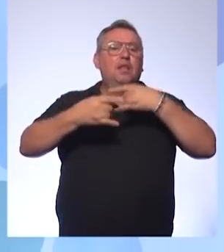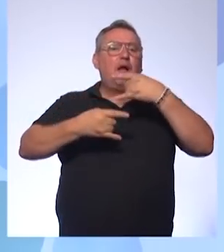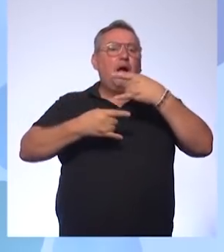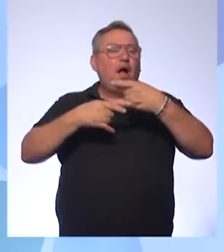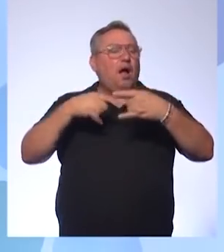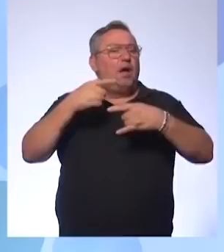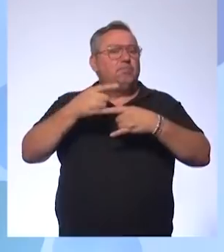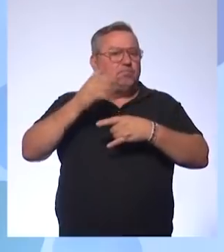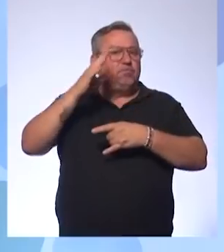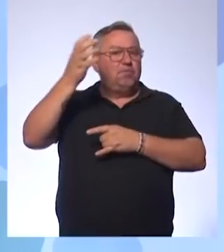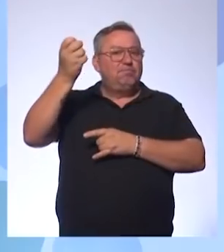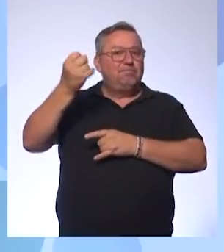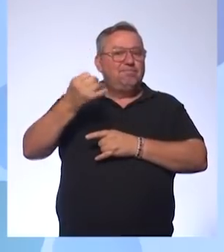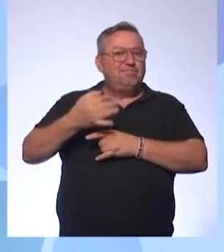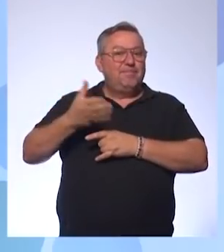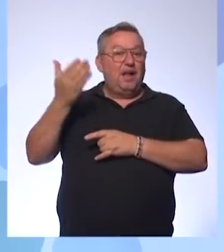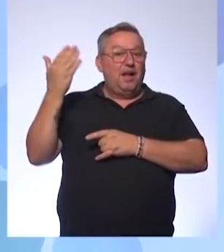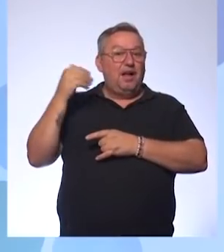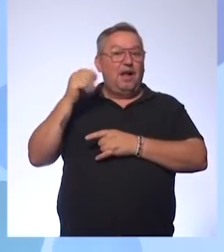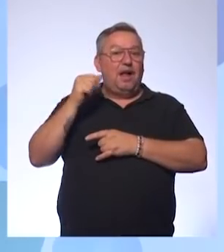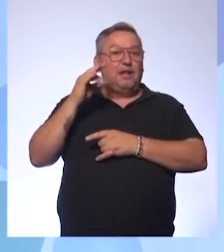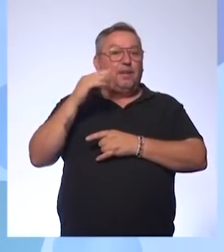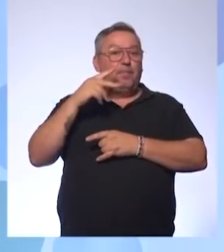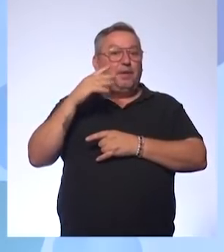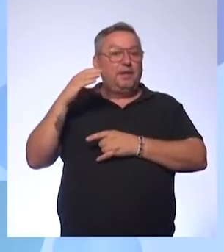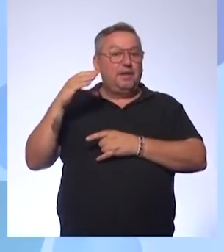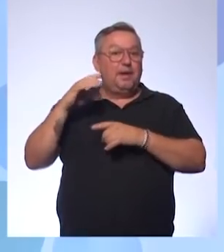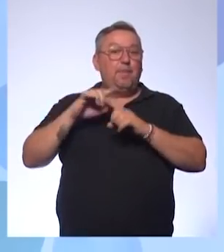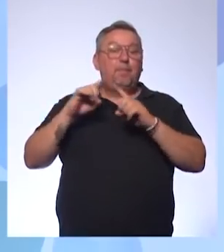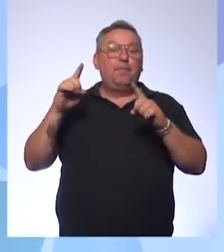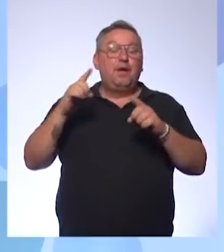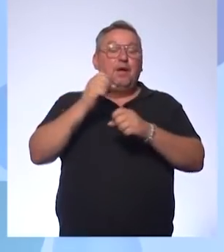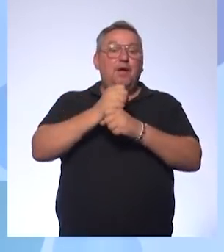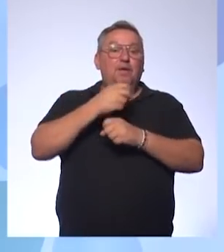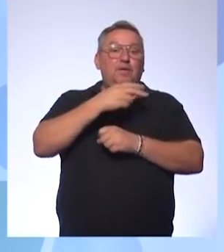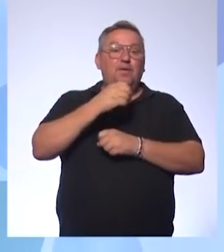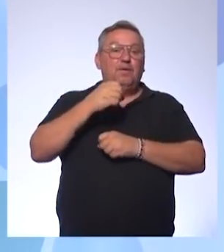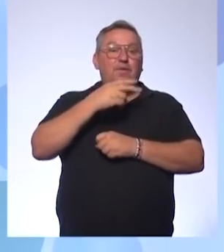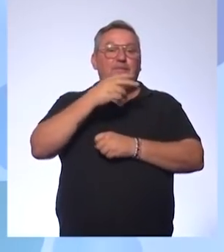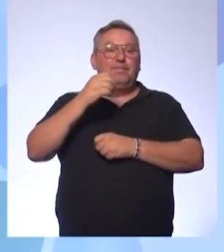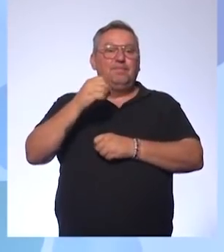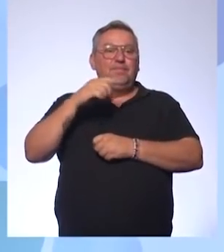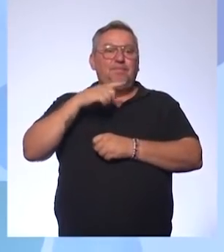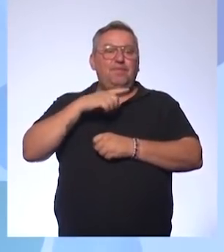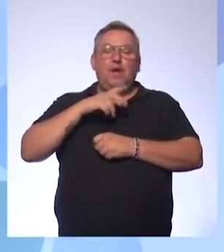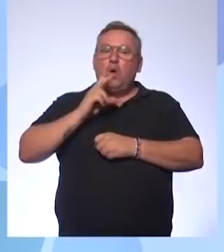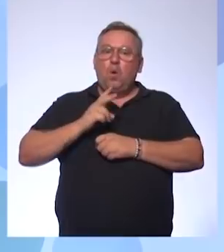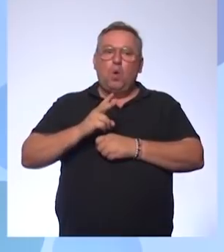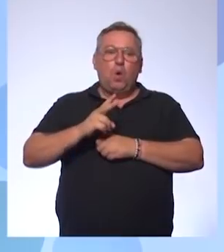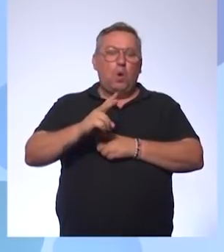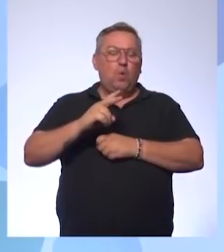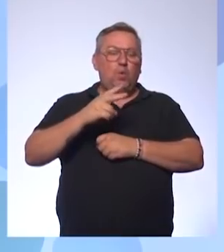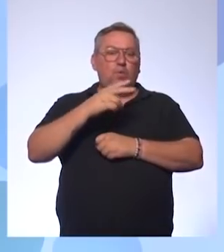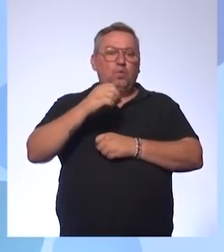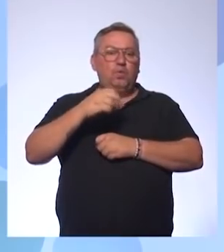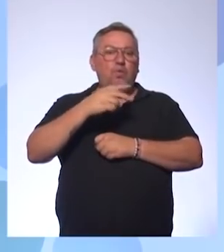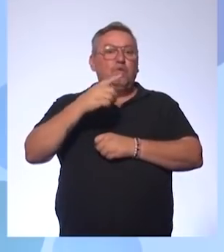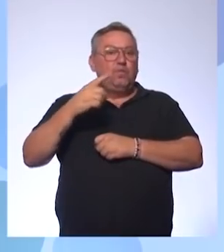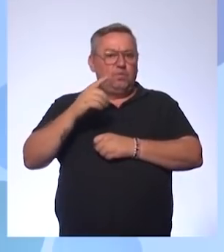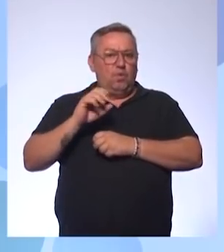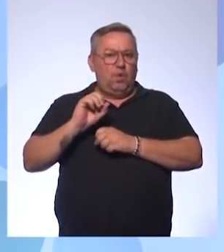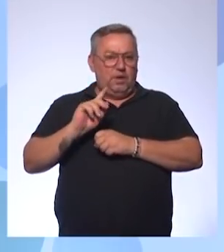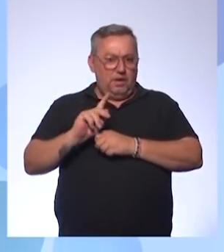falado em alguns ATPCs com os professores. O ano de 2021 ele será uma continuação do ano de